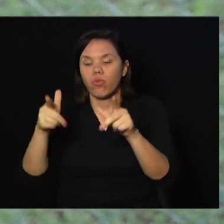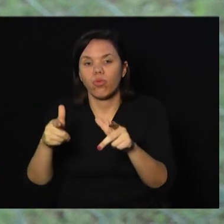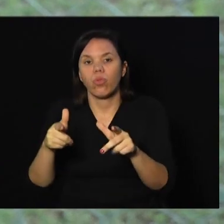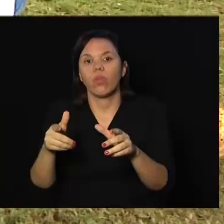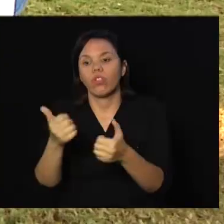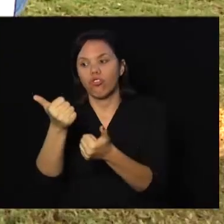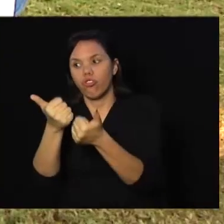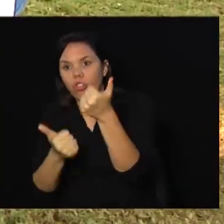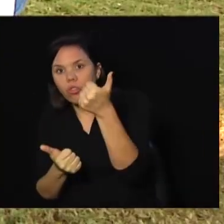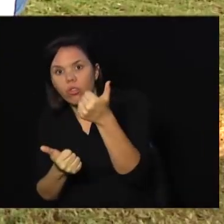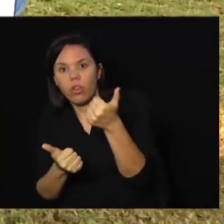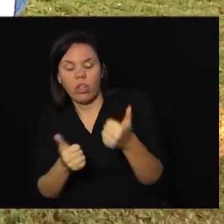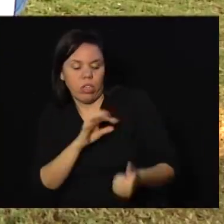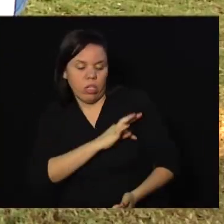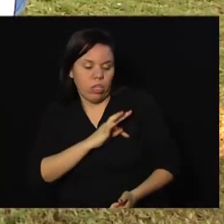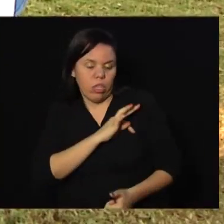pode,